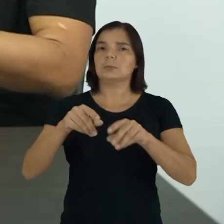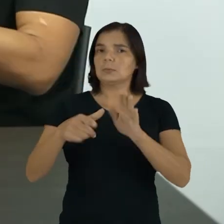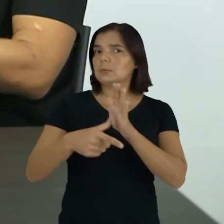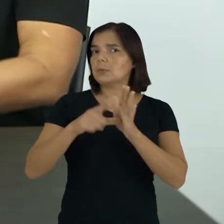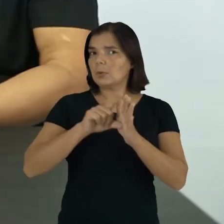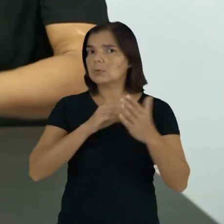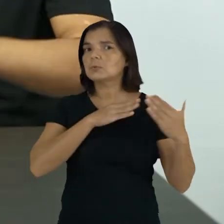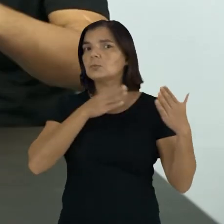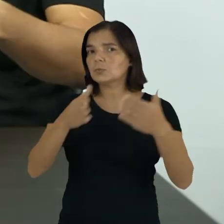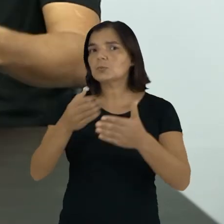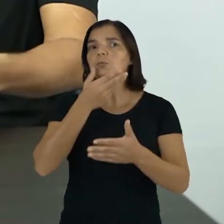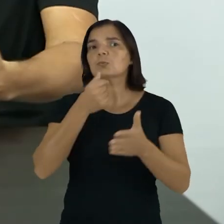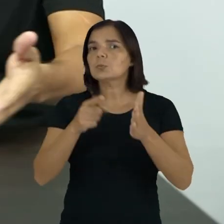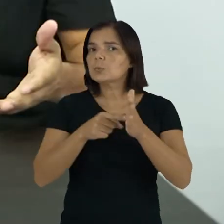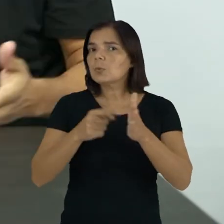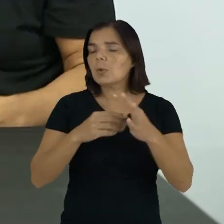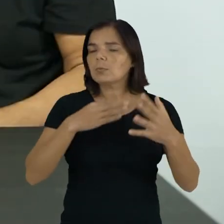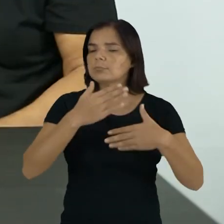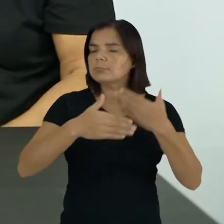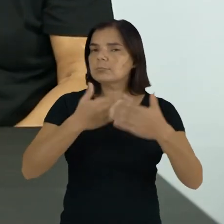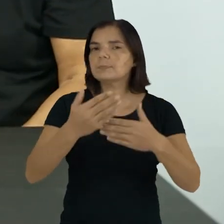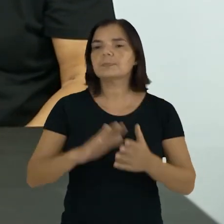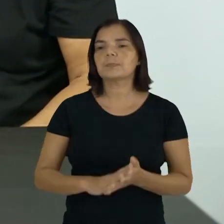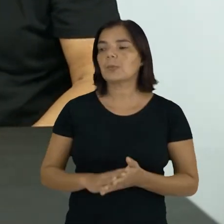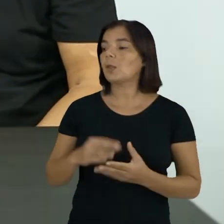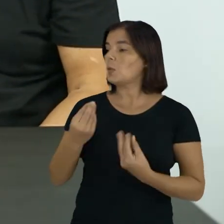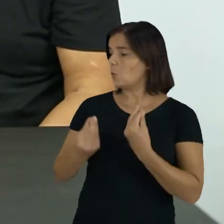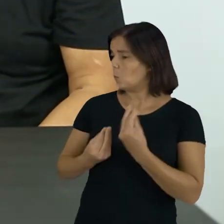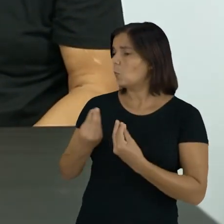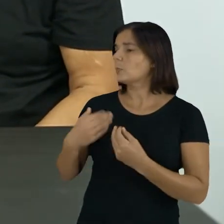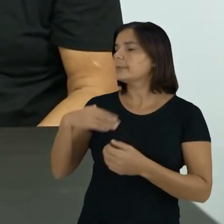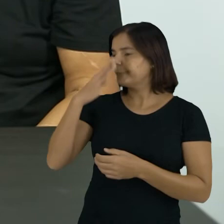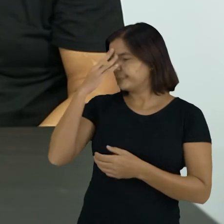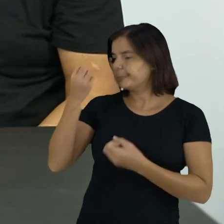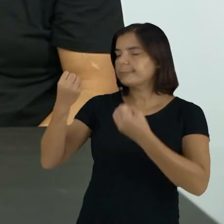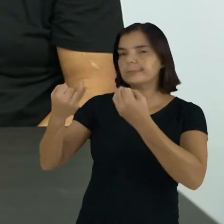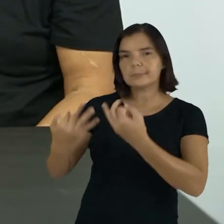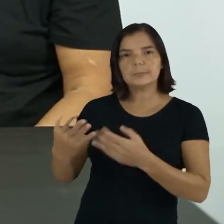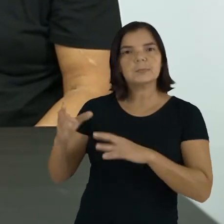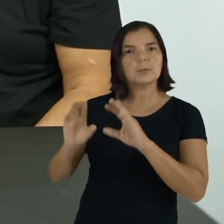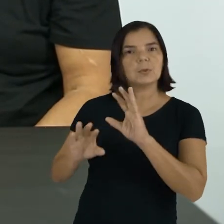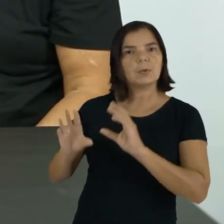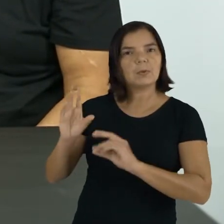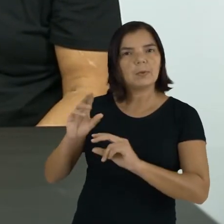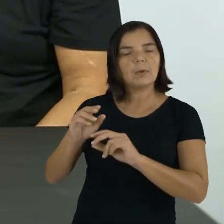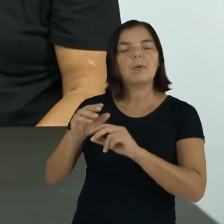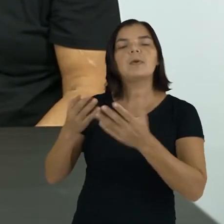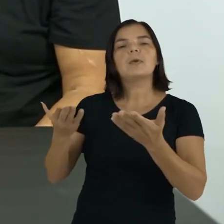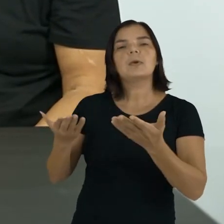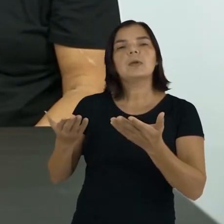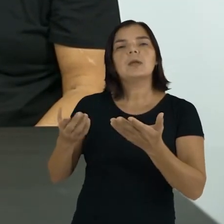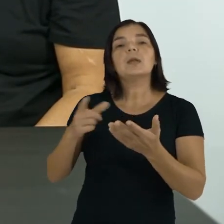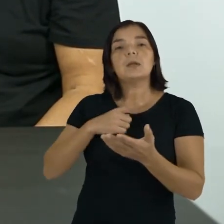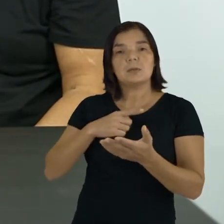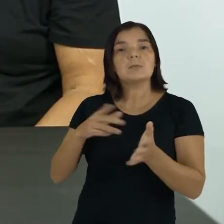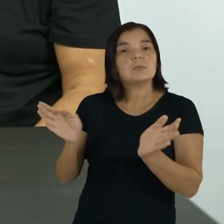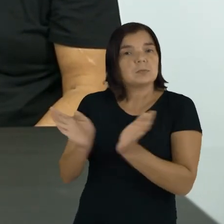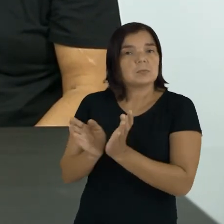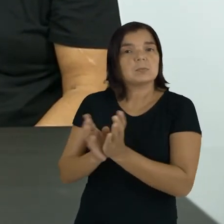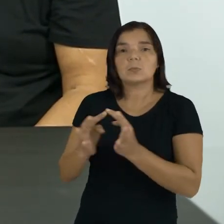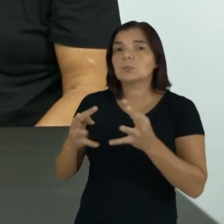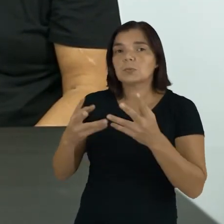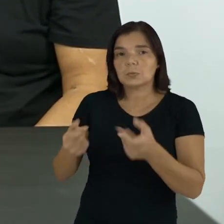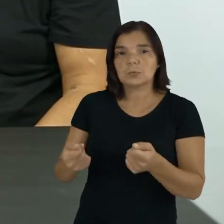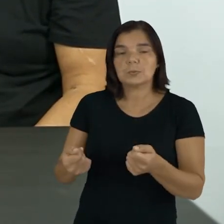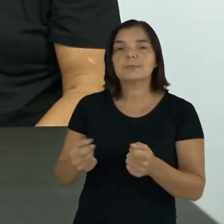antes da chegada do homem branco, antes de todo esse processo que nós falamos. E como nós estávamos falando acerca disso, né? Então, eles fazem parte disso